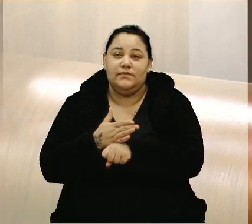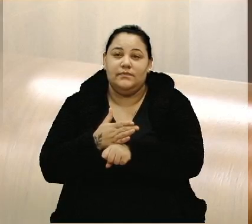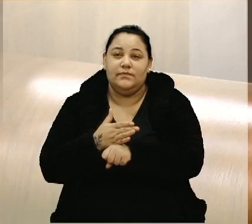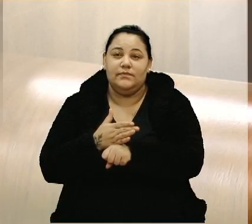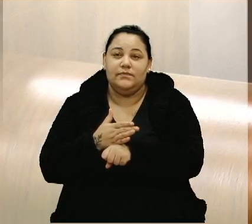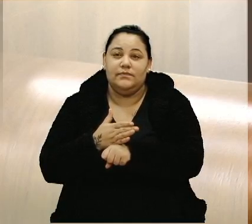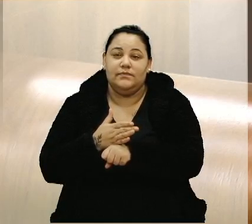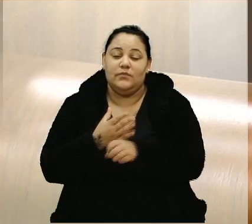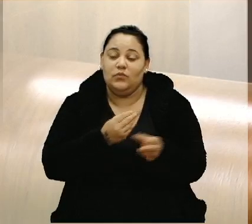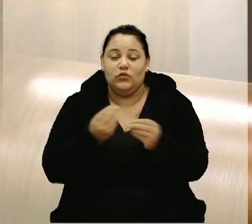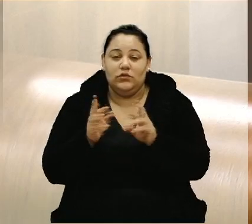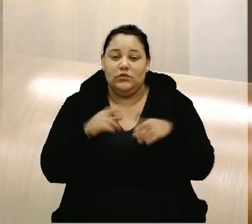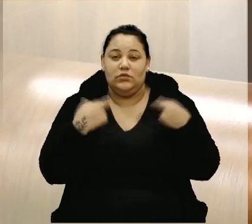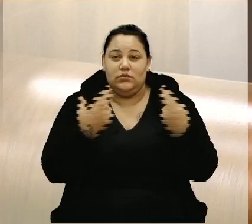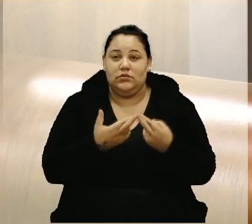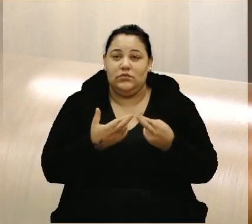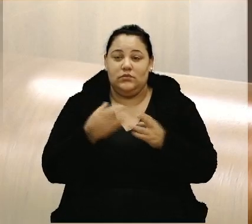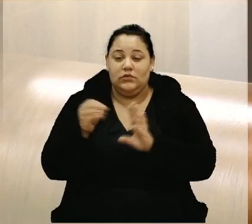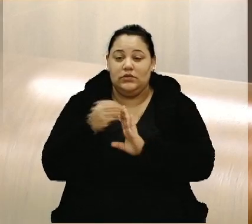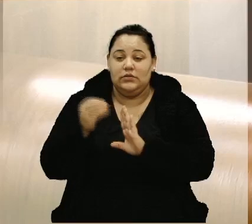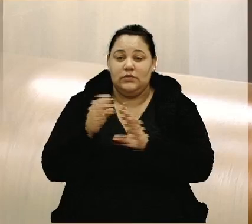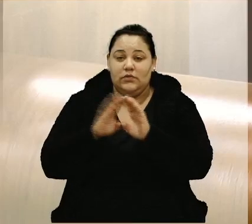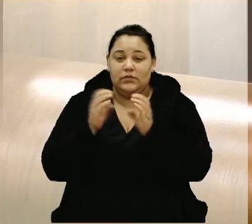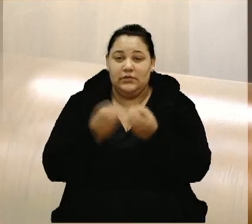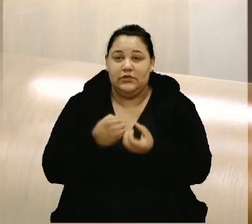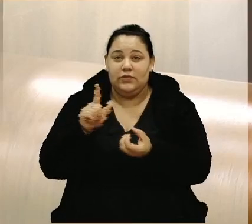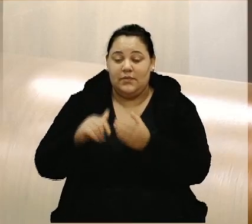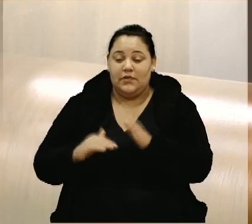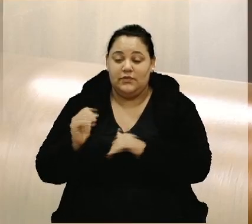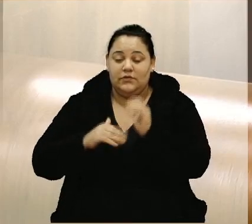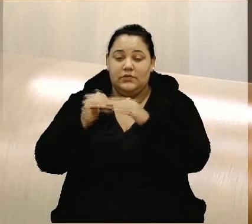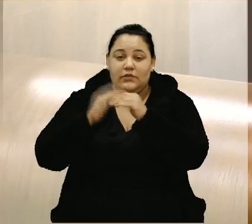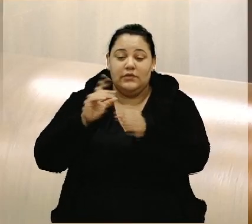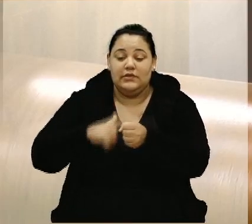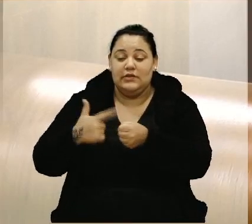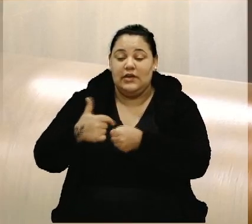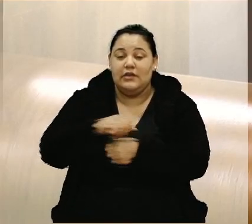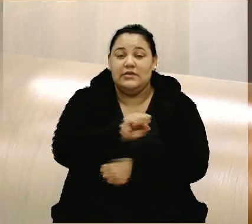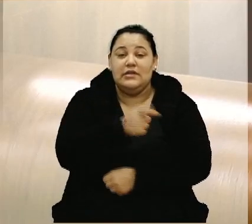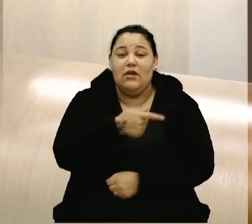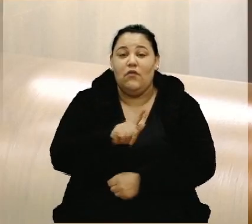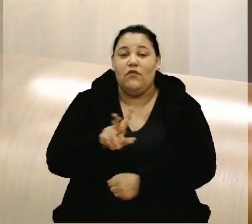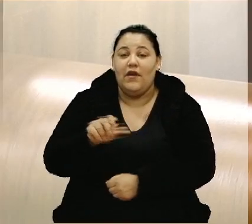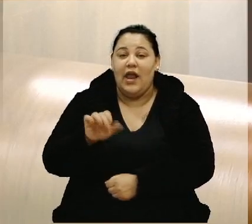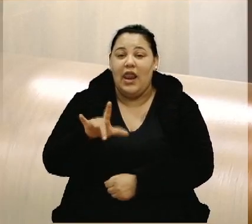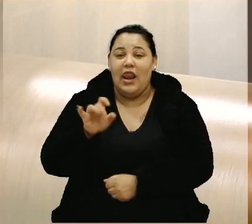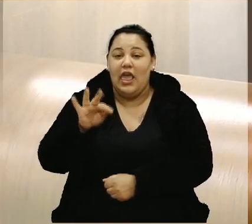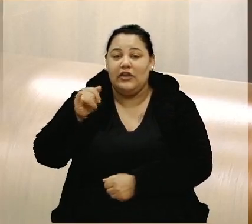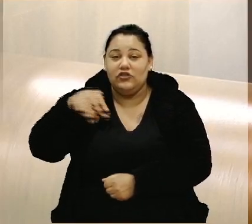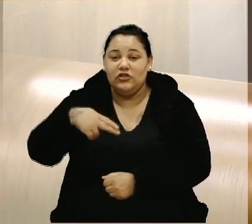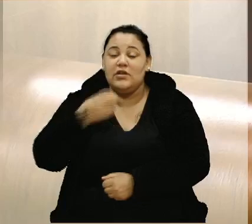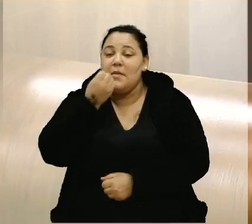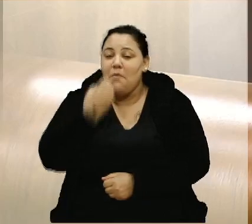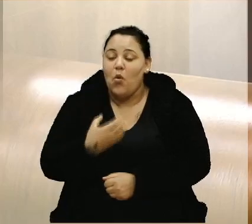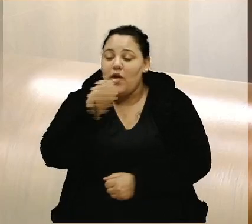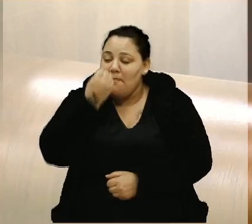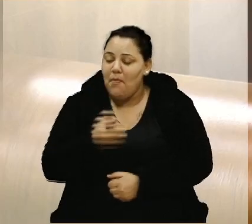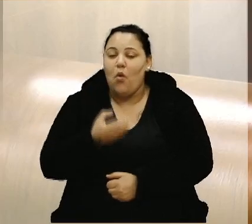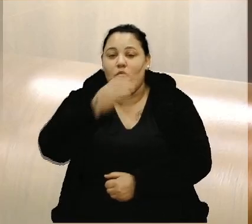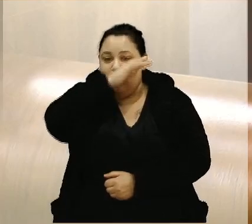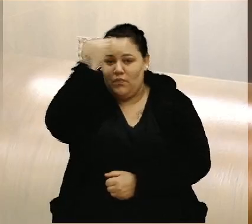muitas reuniões do orçamento comunitário para a construção dessa estrada de São Valentim. E que bom que o prefeito não prometeu na